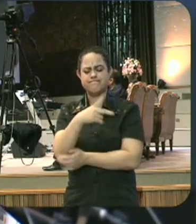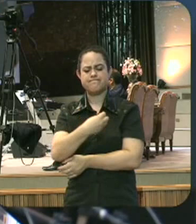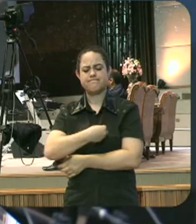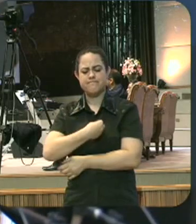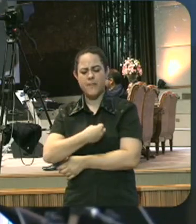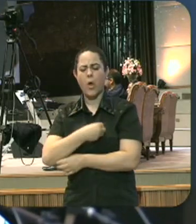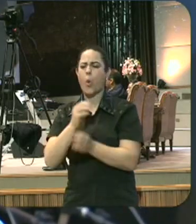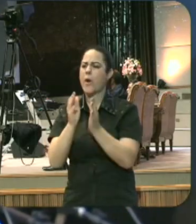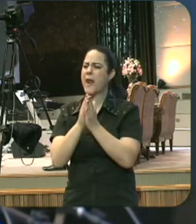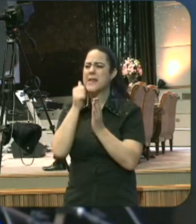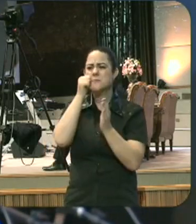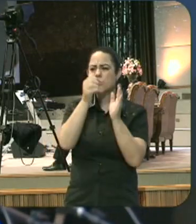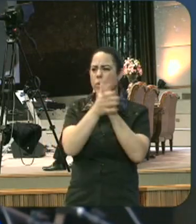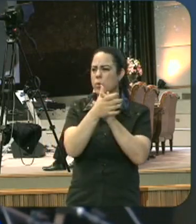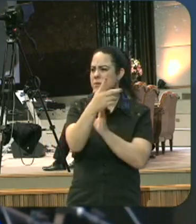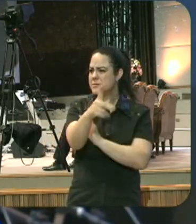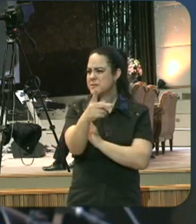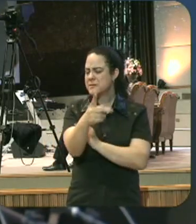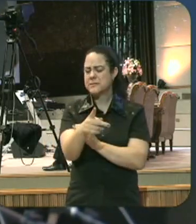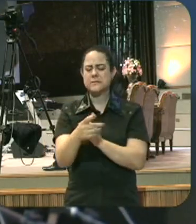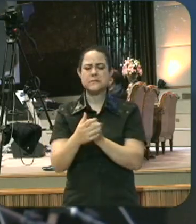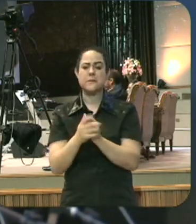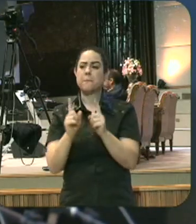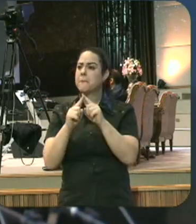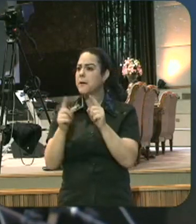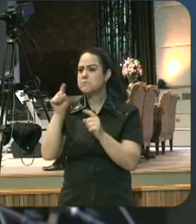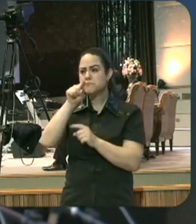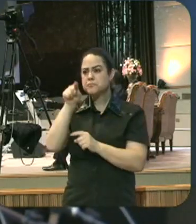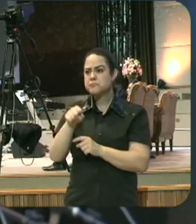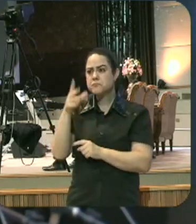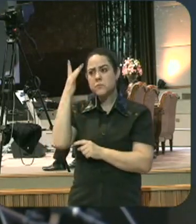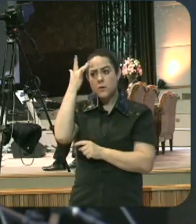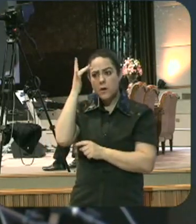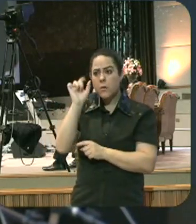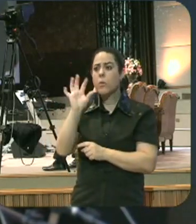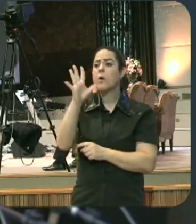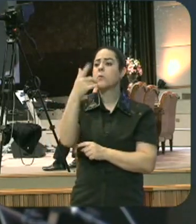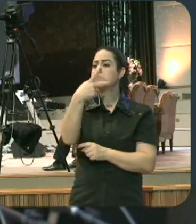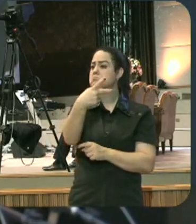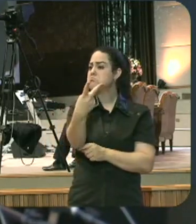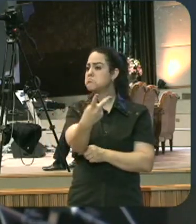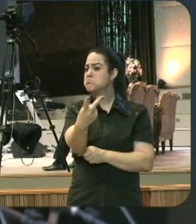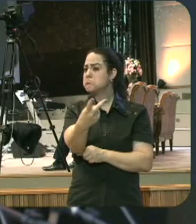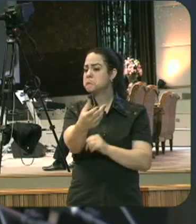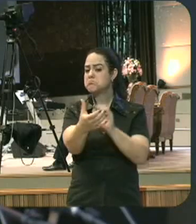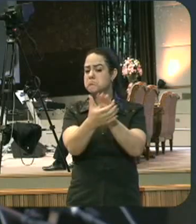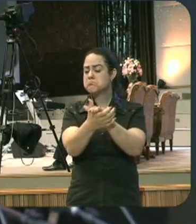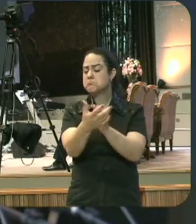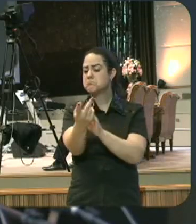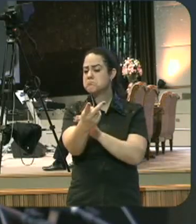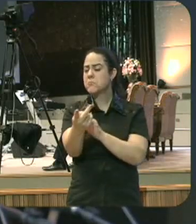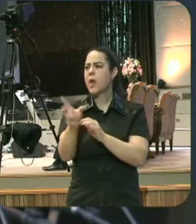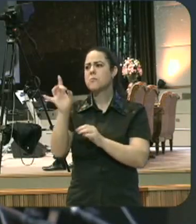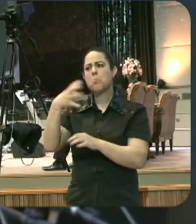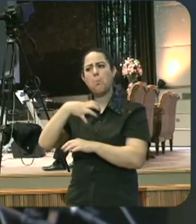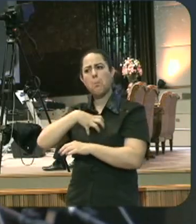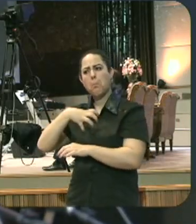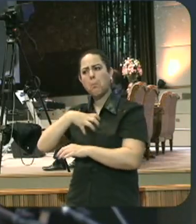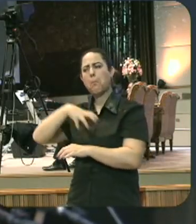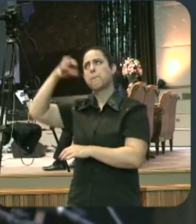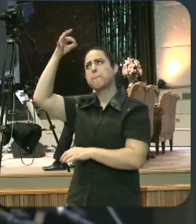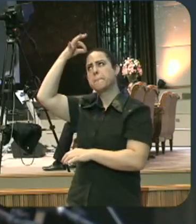e orar pela esposa dele, mas eles não sabiam de nada do que estava acontecendo na vida deles, simplesmente sentiram um